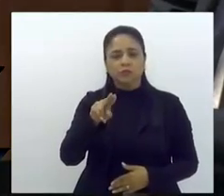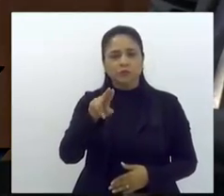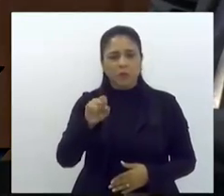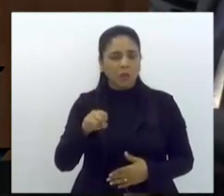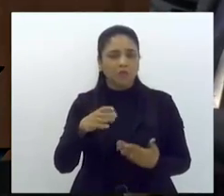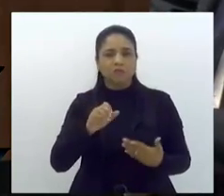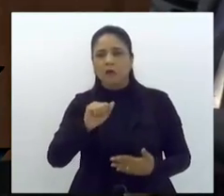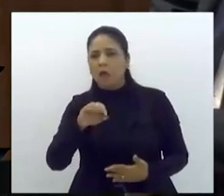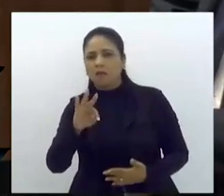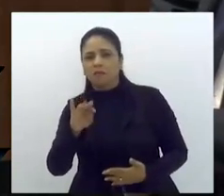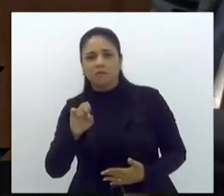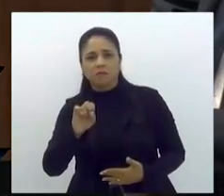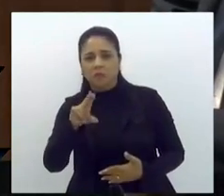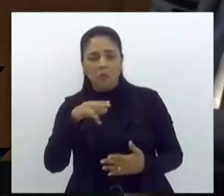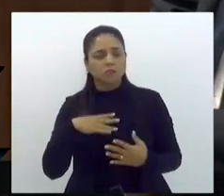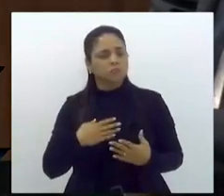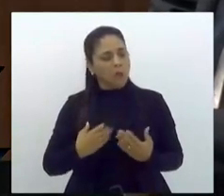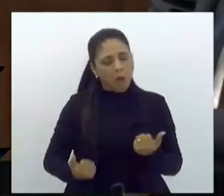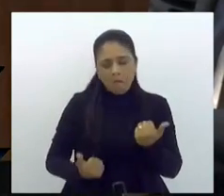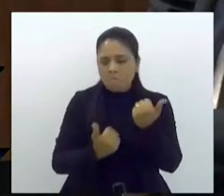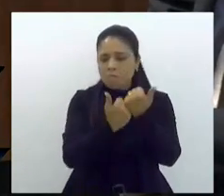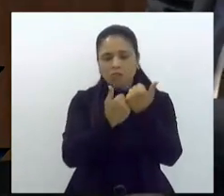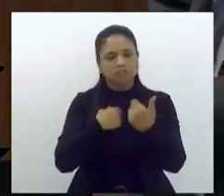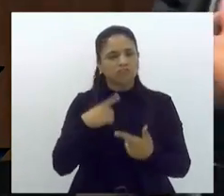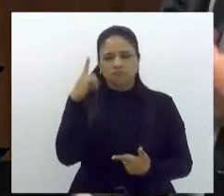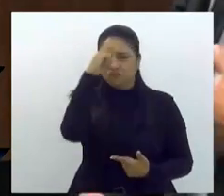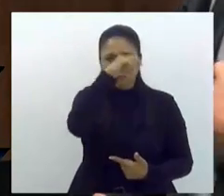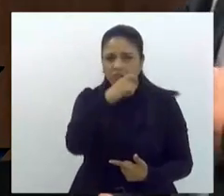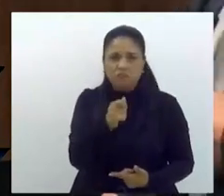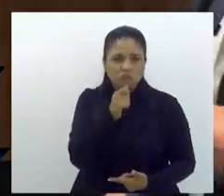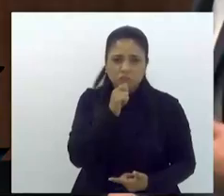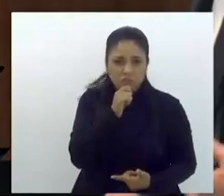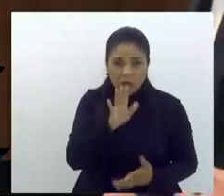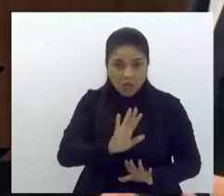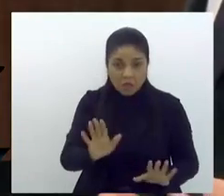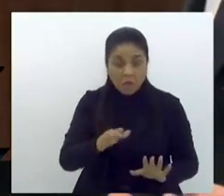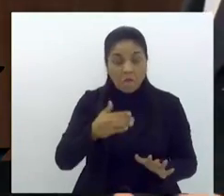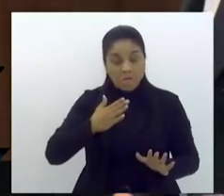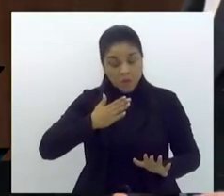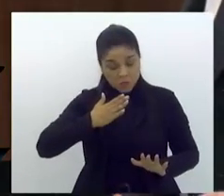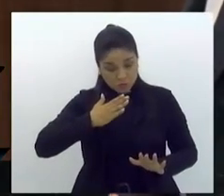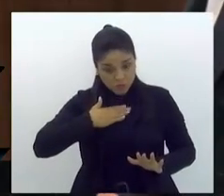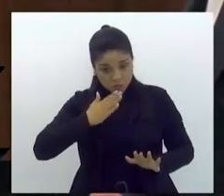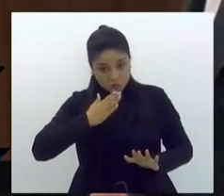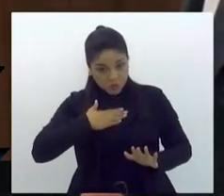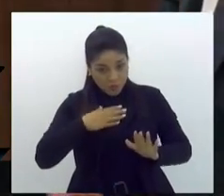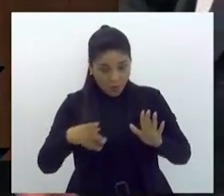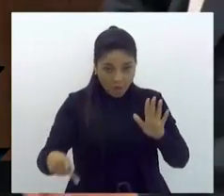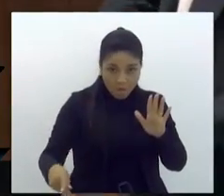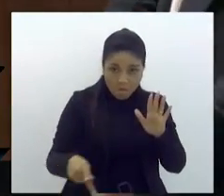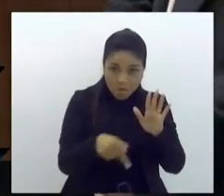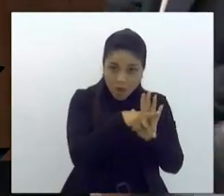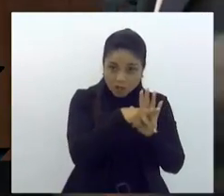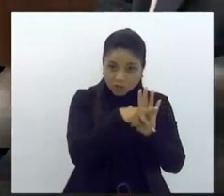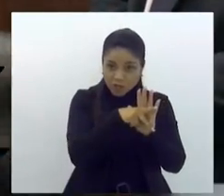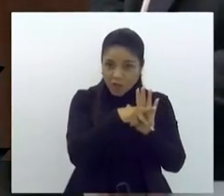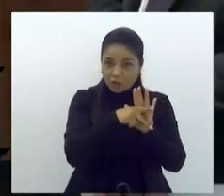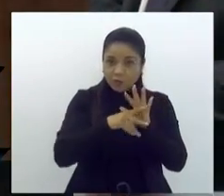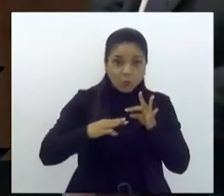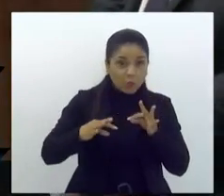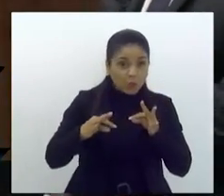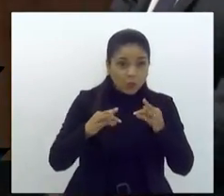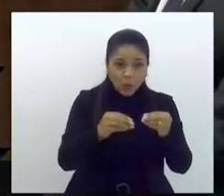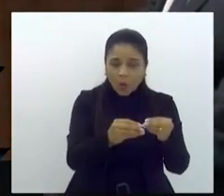apoio eu não tenho menor dificuldade mas todos os meus projetos todos que de alguma